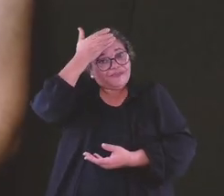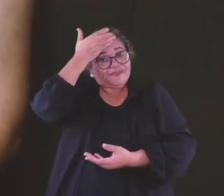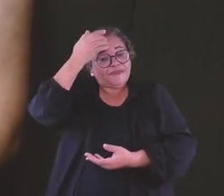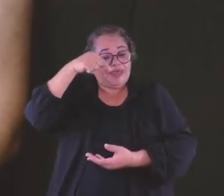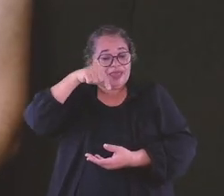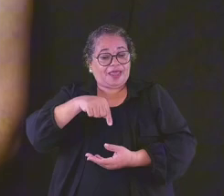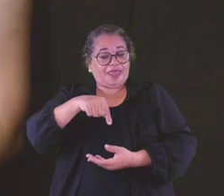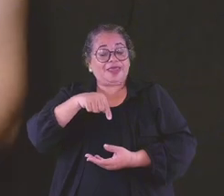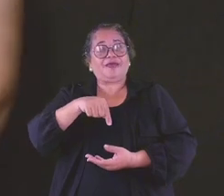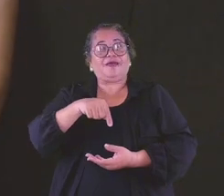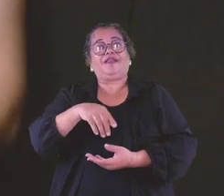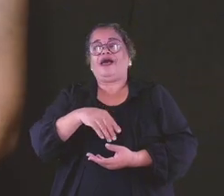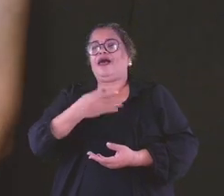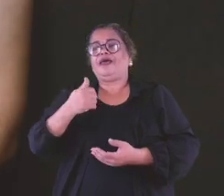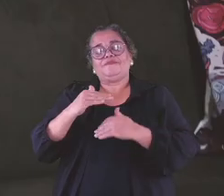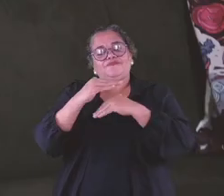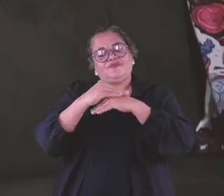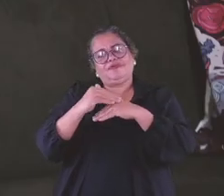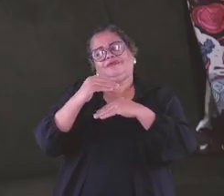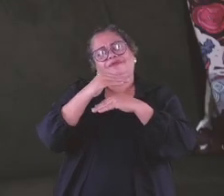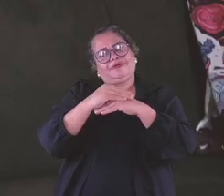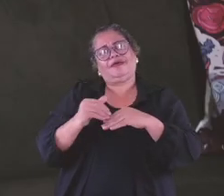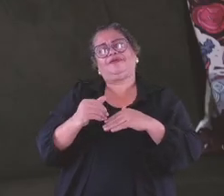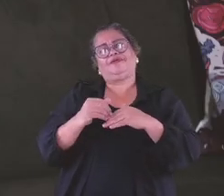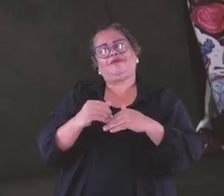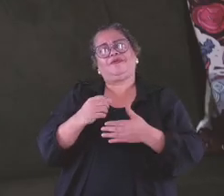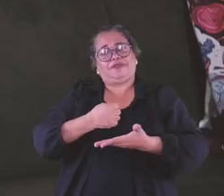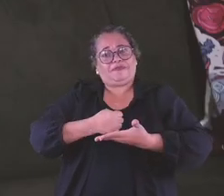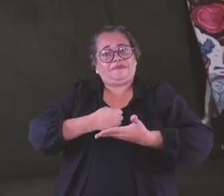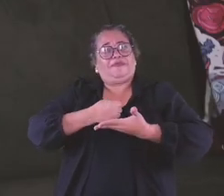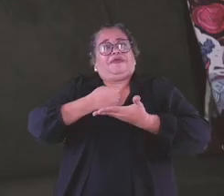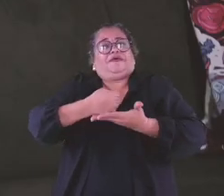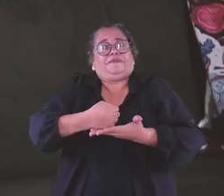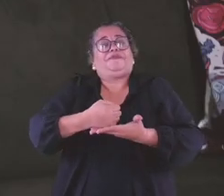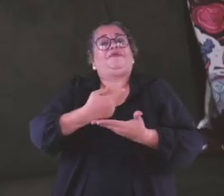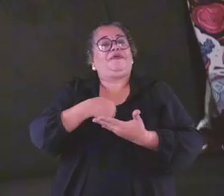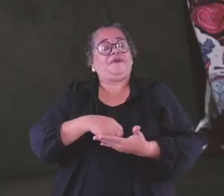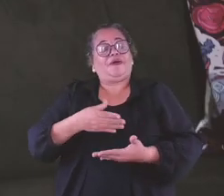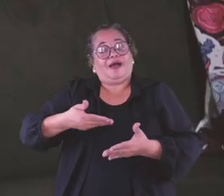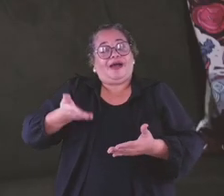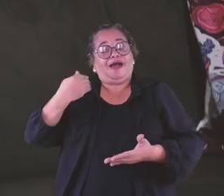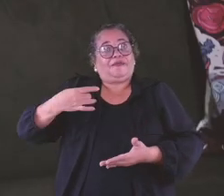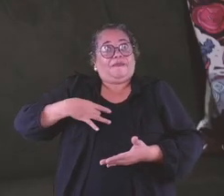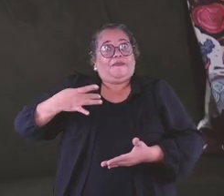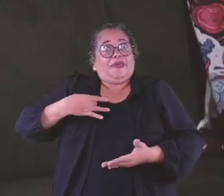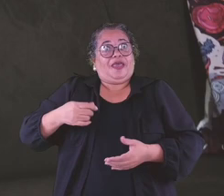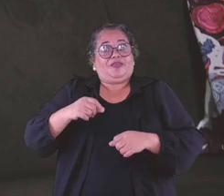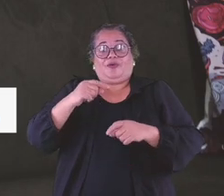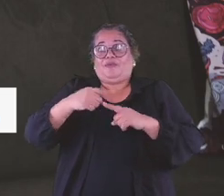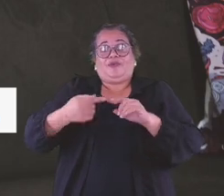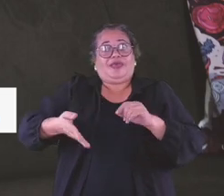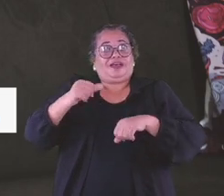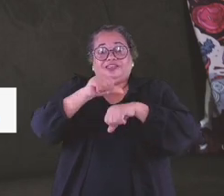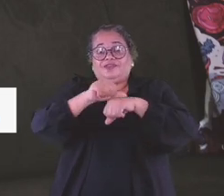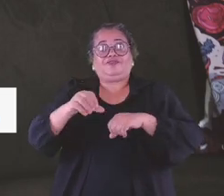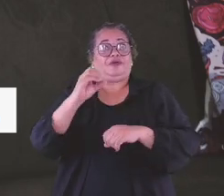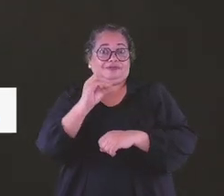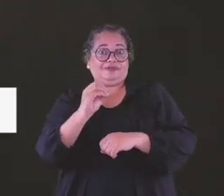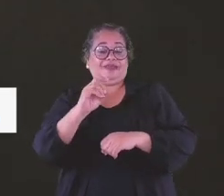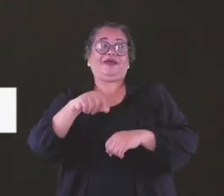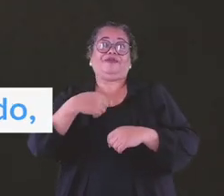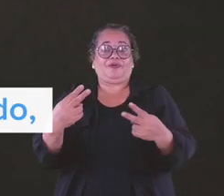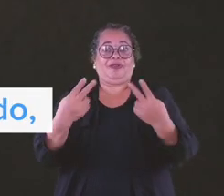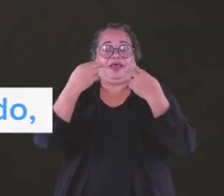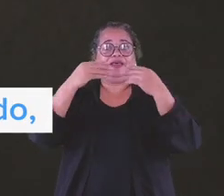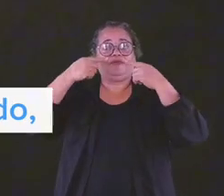enfermeira-chefe de onde eu fiquei. Nossa, ela era muito boazinha, me acalmou bastante. Eu tava com muito medo, eu nunca tinha feito cirurgia